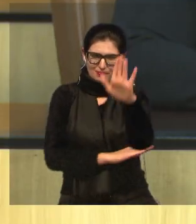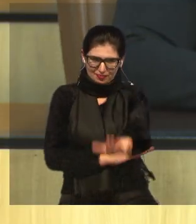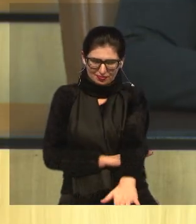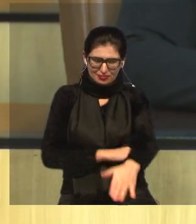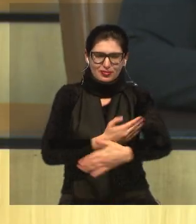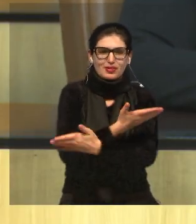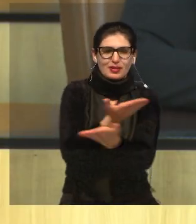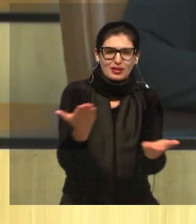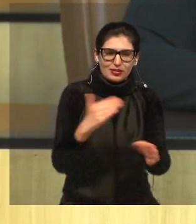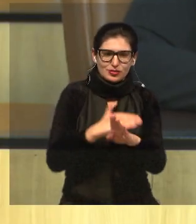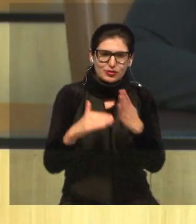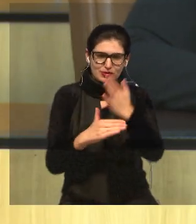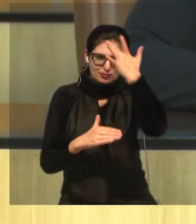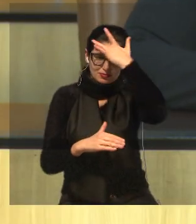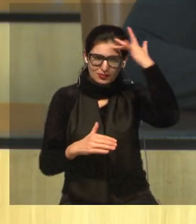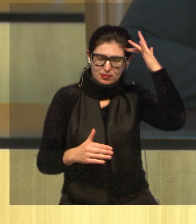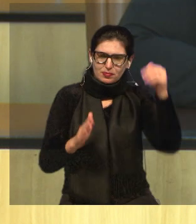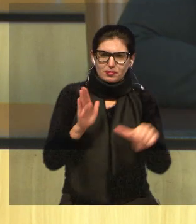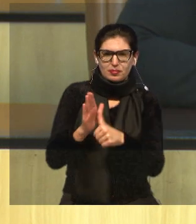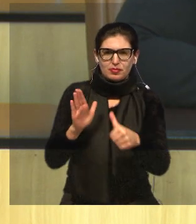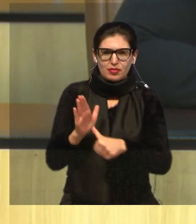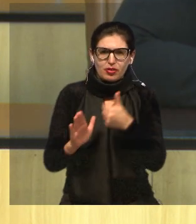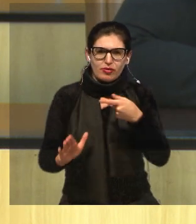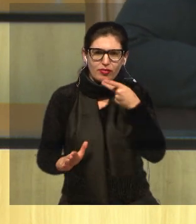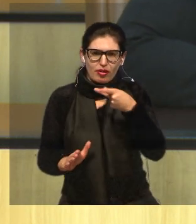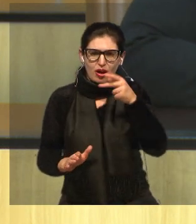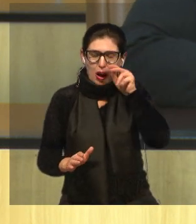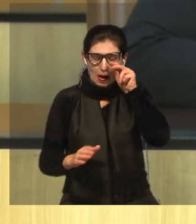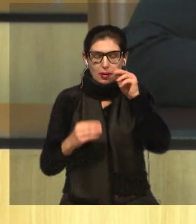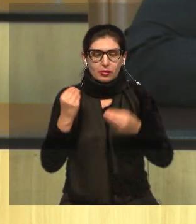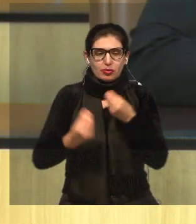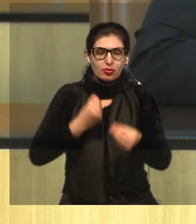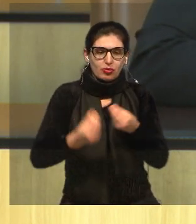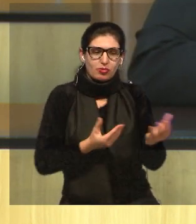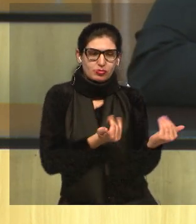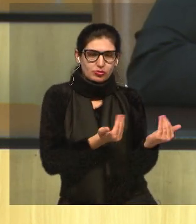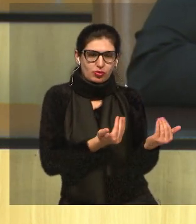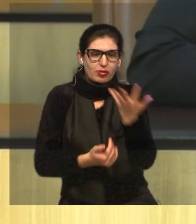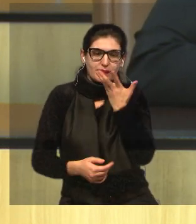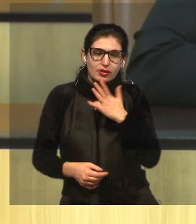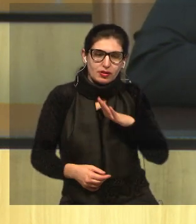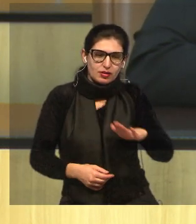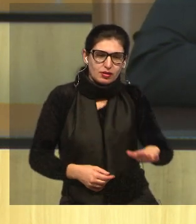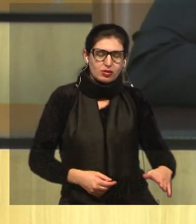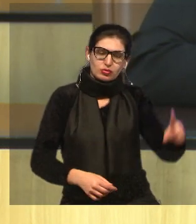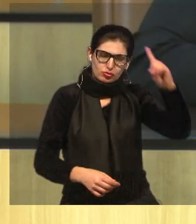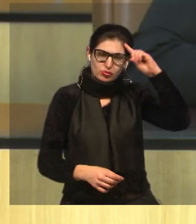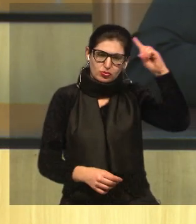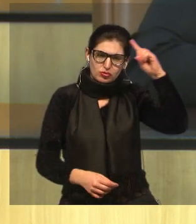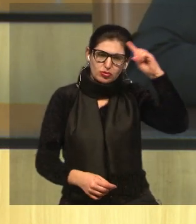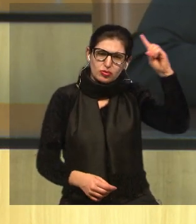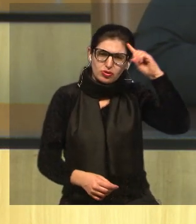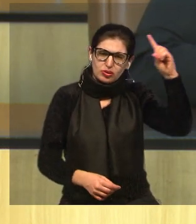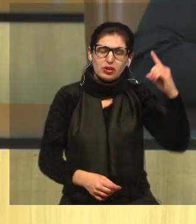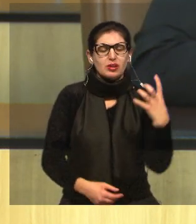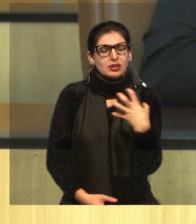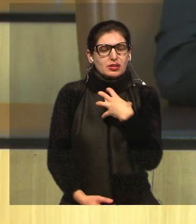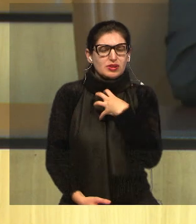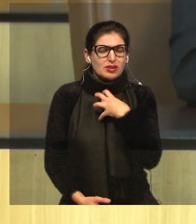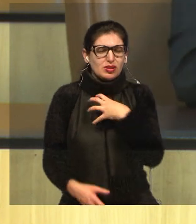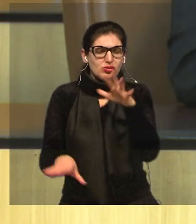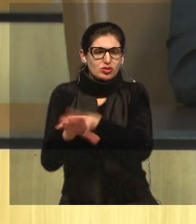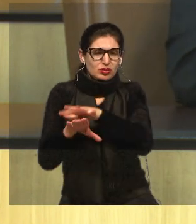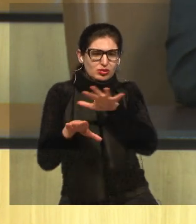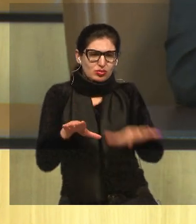todos. Primeiramente, eu gostaria de falar como o adolescente e as crianças no dia a dia se sintam